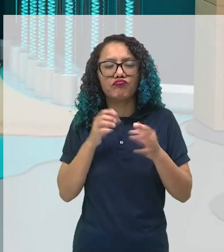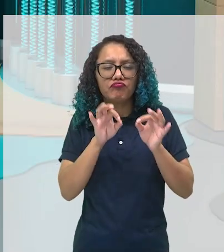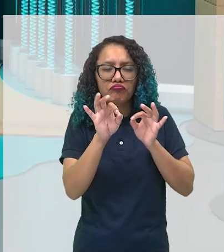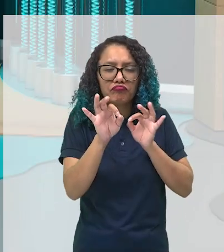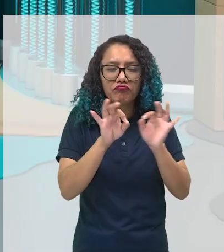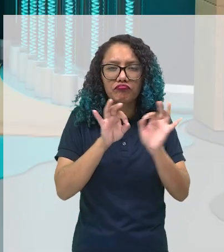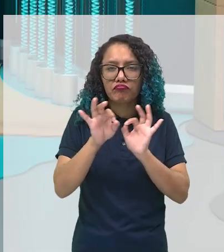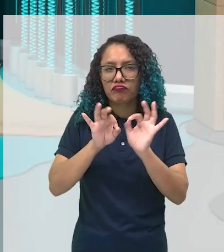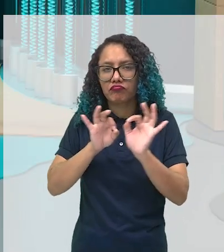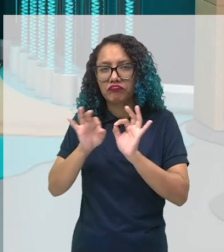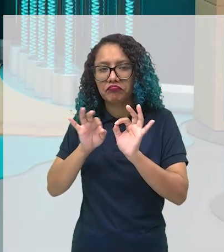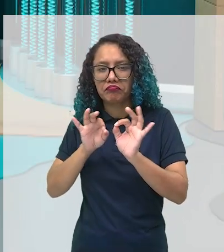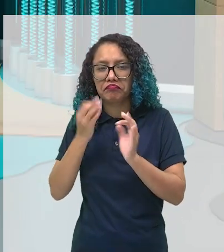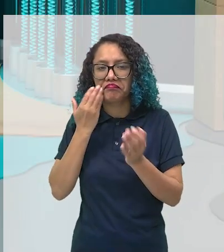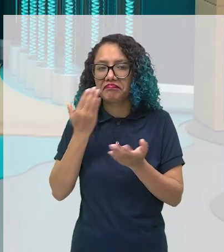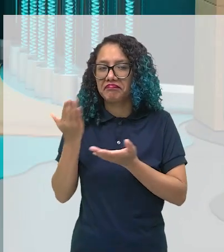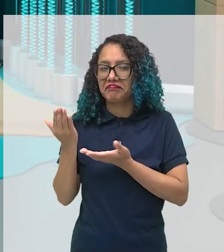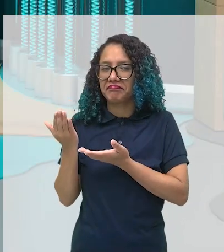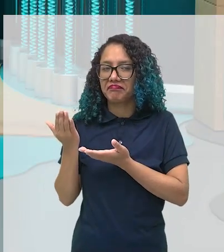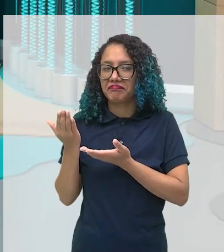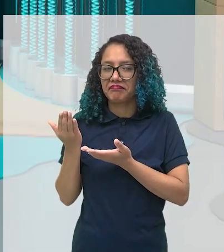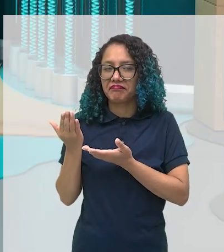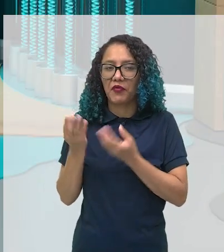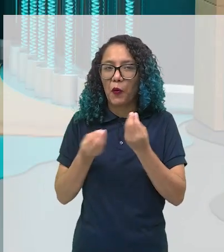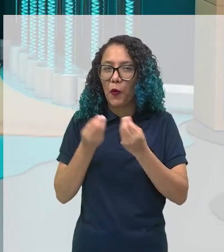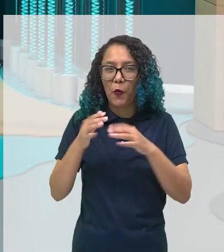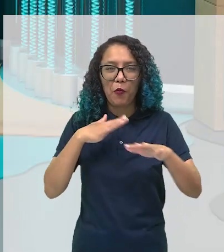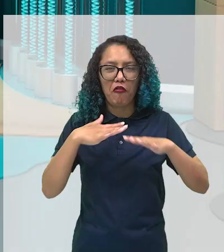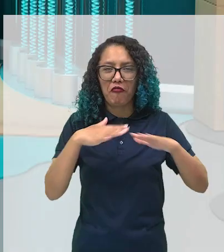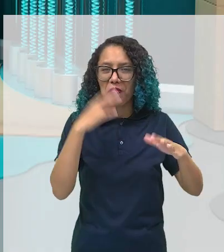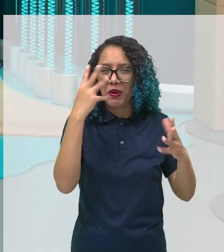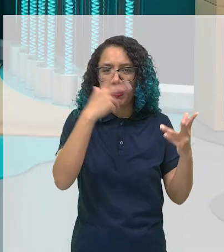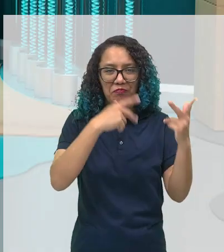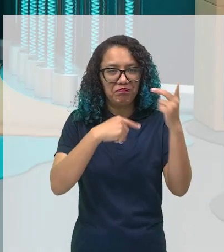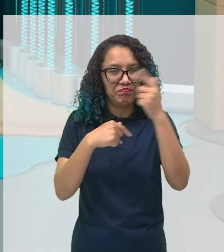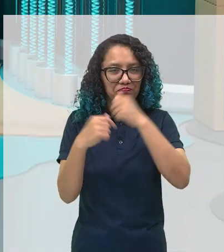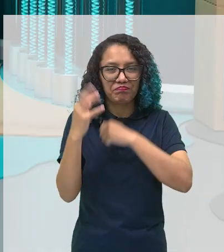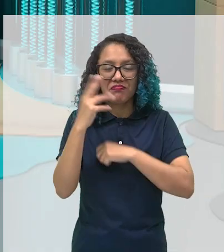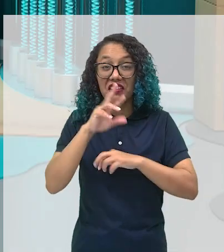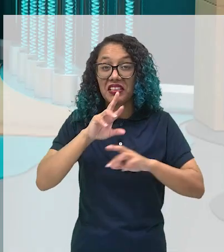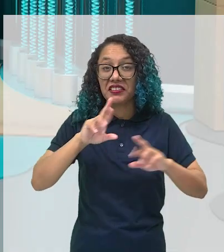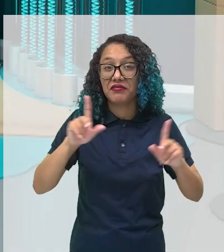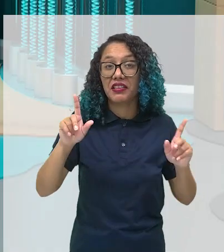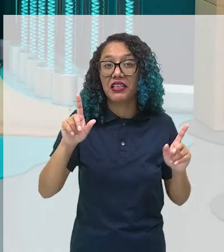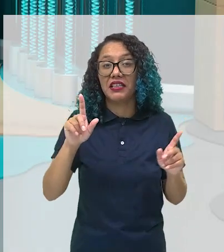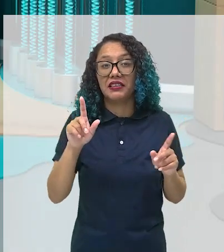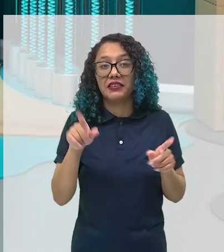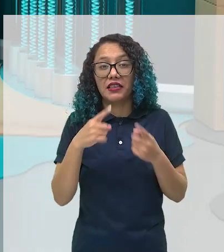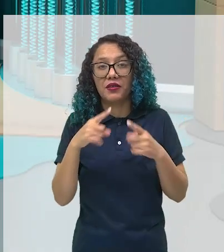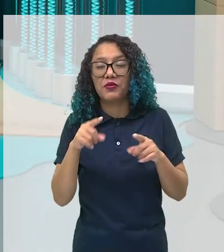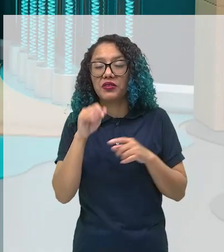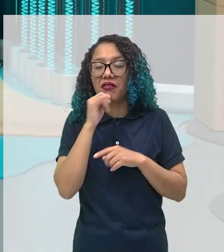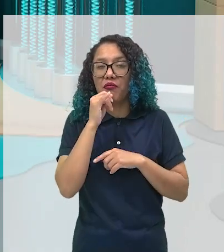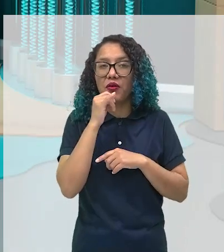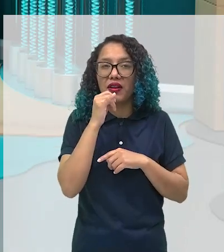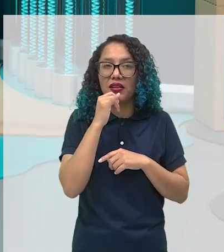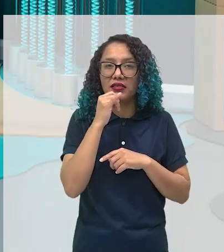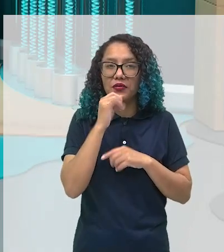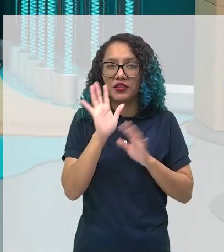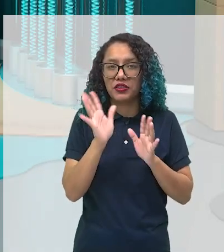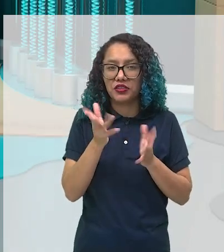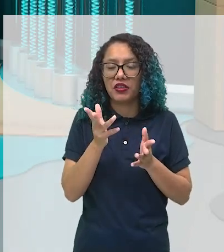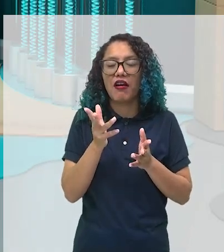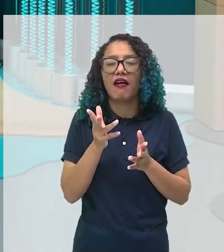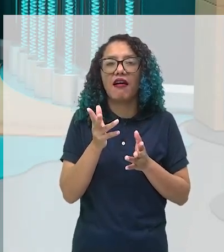sintonizados. Olha só a beleza que é esses movimentos, né, muito diferente das músicas habituais que a gente está acostumado a